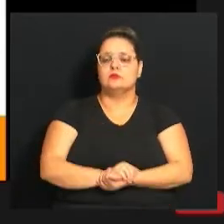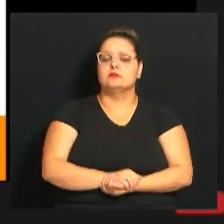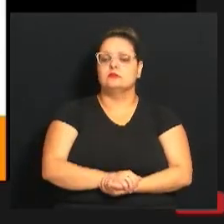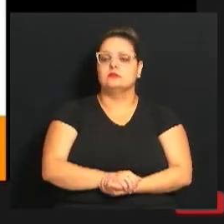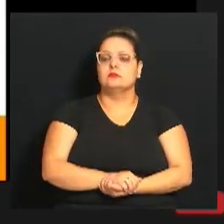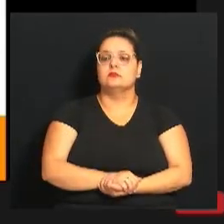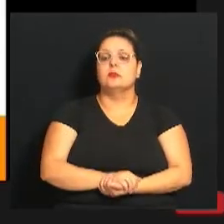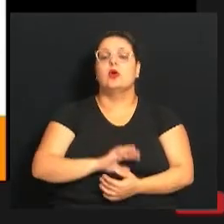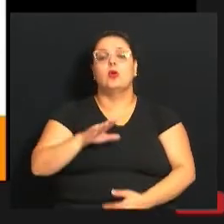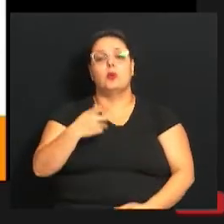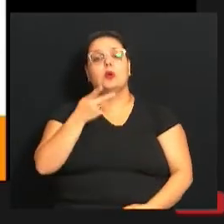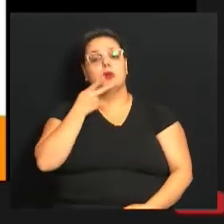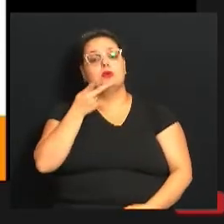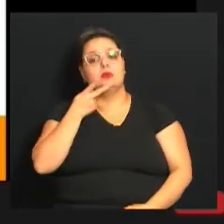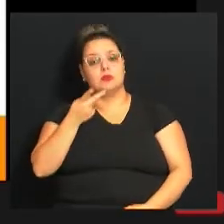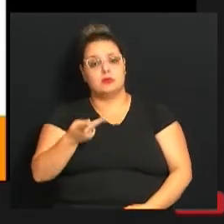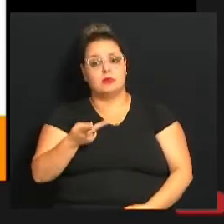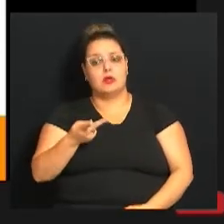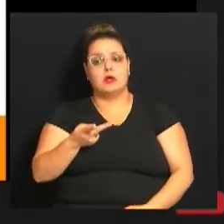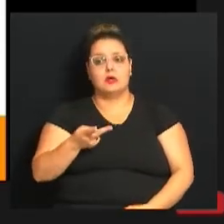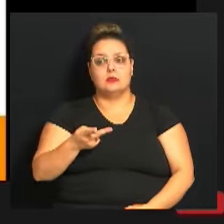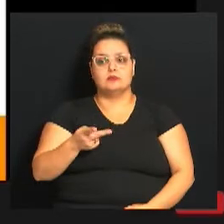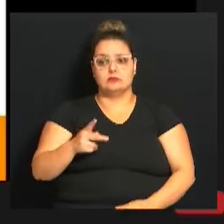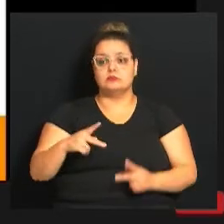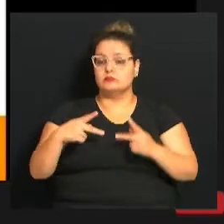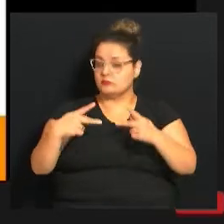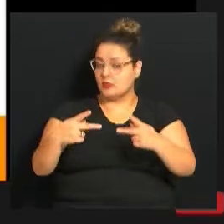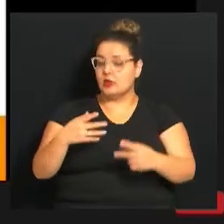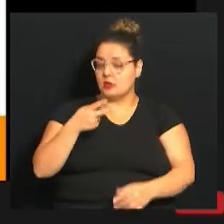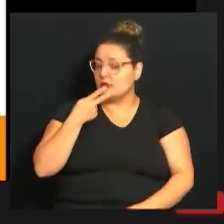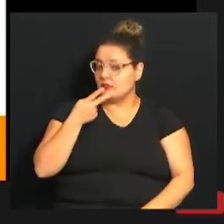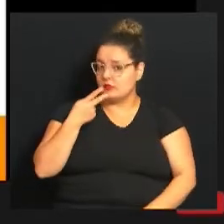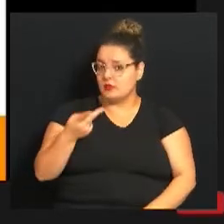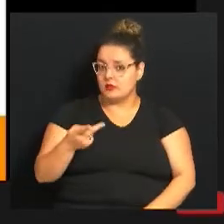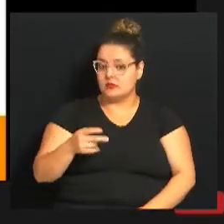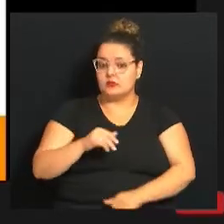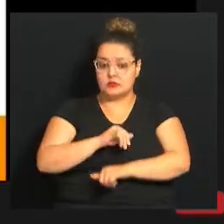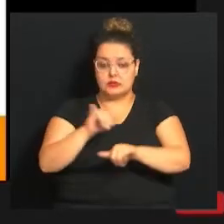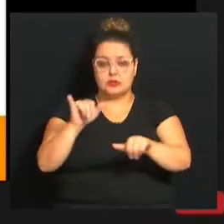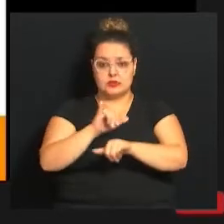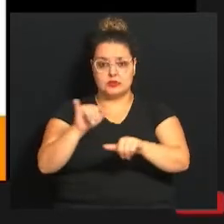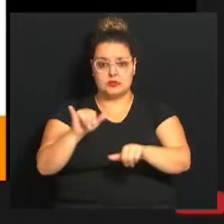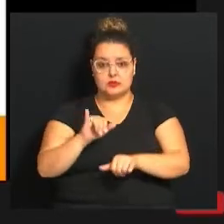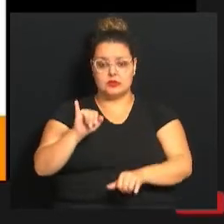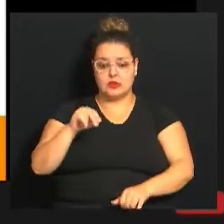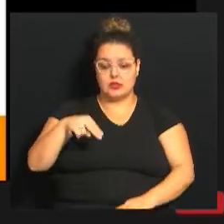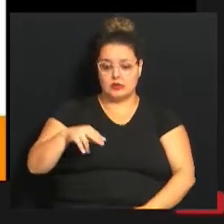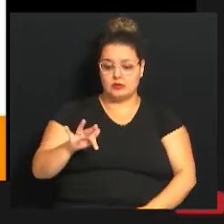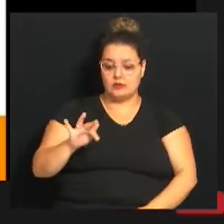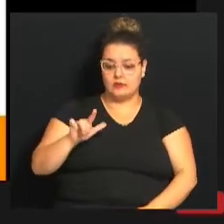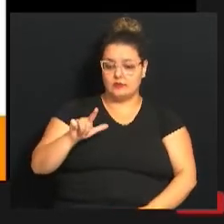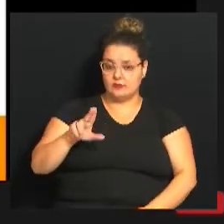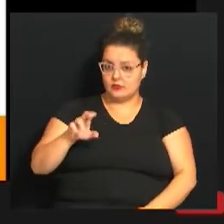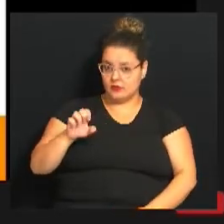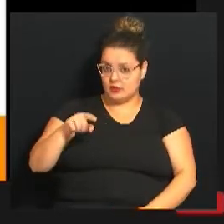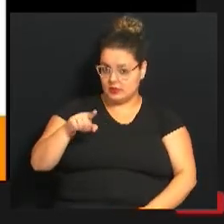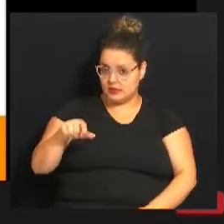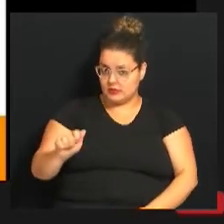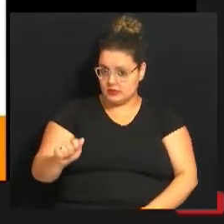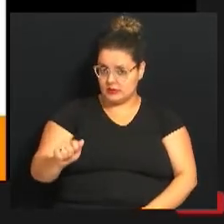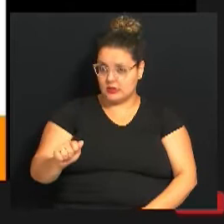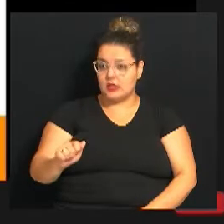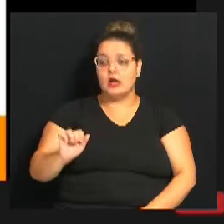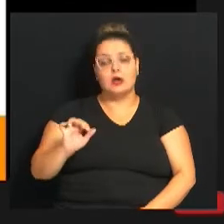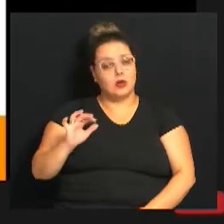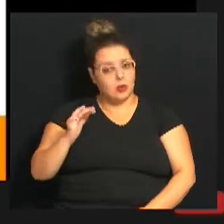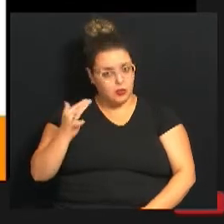Quando a gente fala, inclusive o Link agora há pouco falou da campanha, né, Sim. contra a influenza, enquanto isso também acontece a